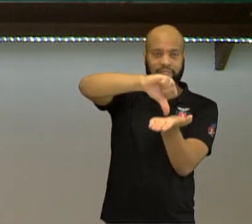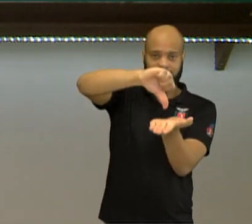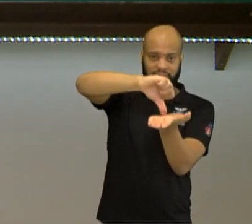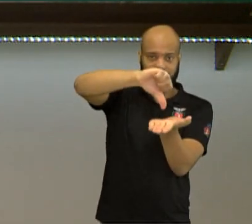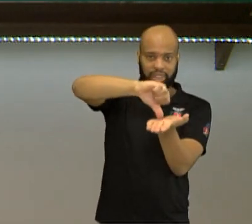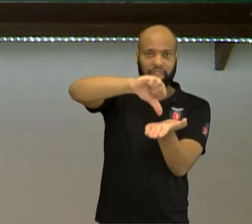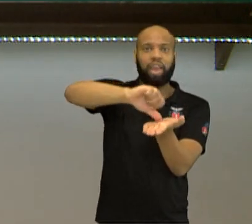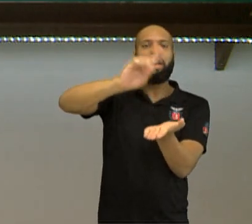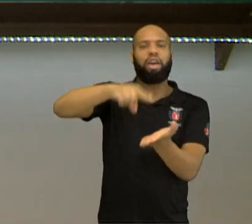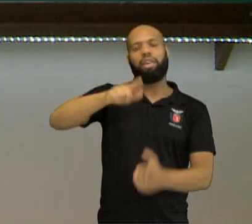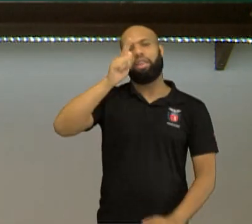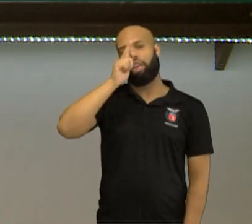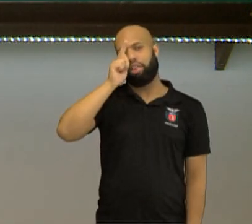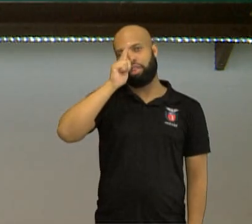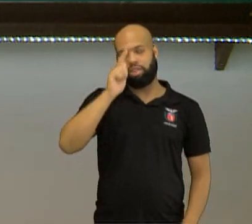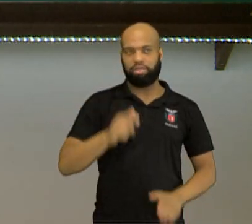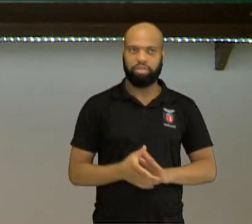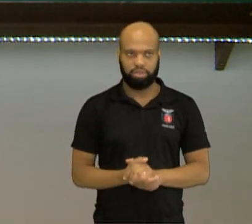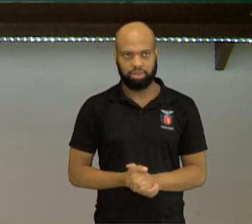Atenas, na Grécia.